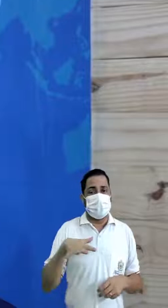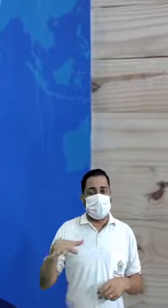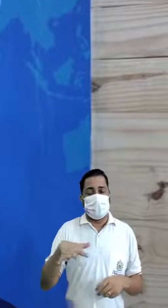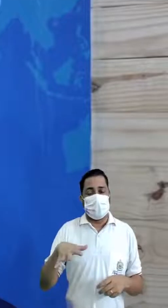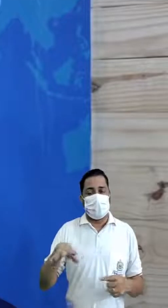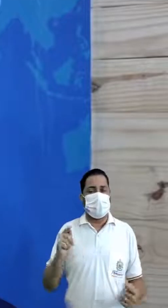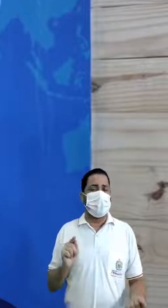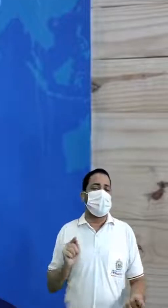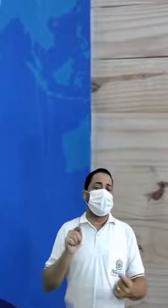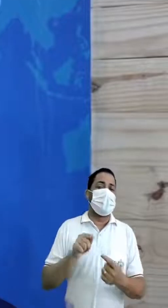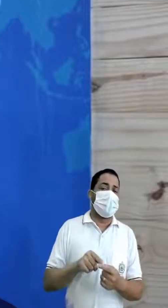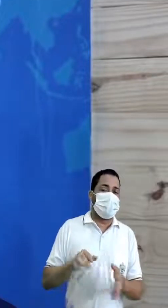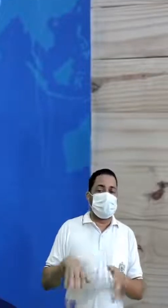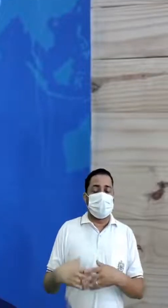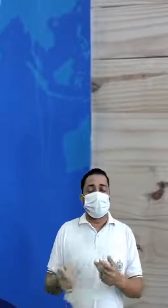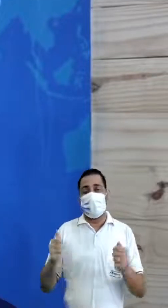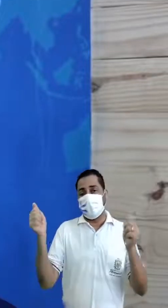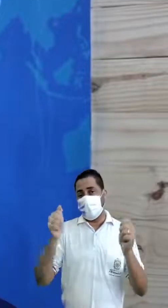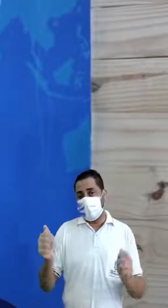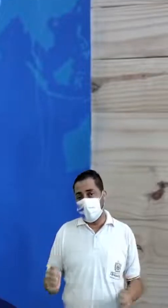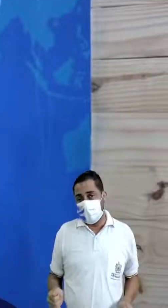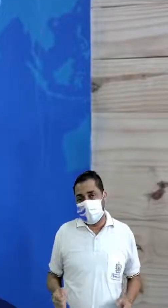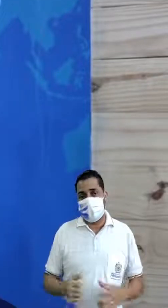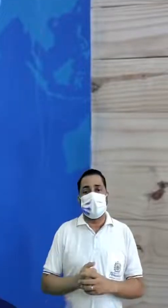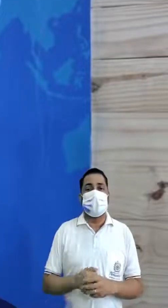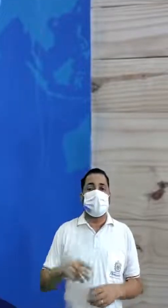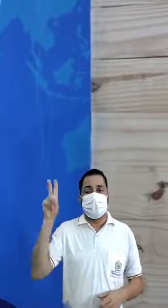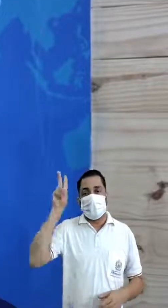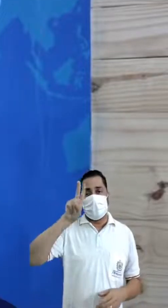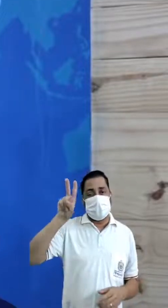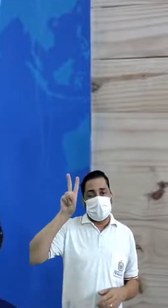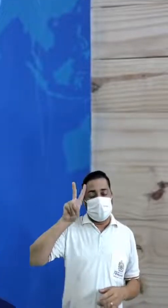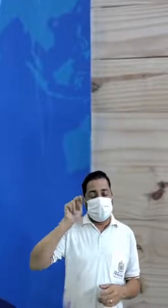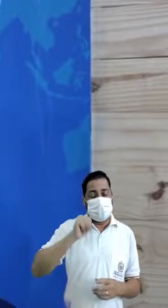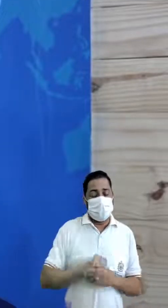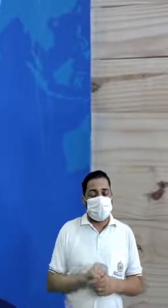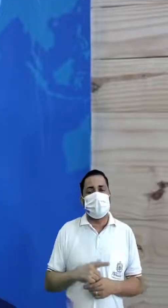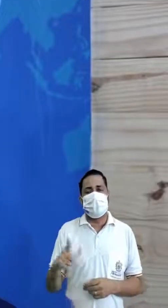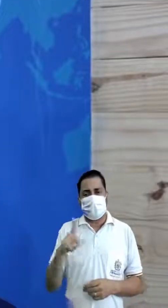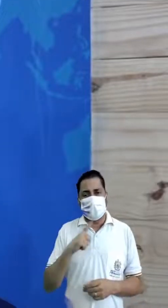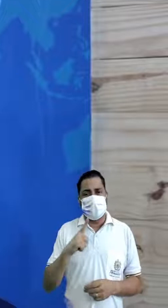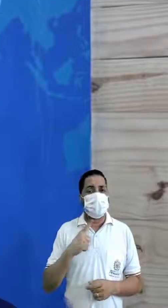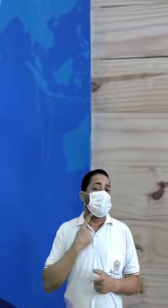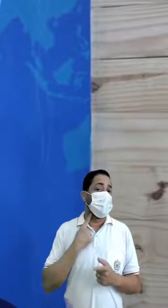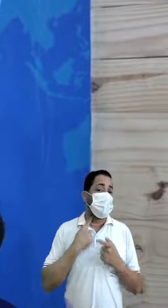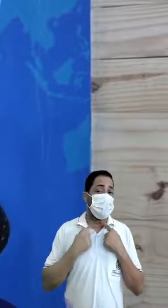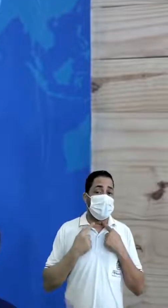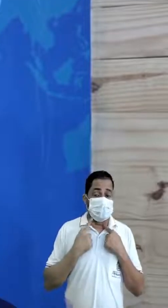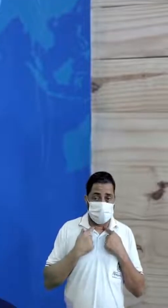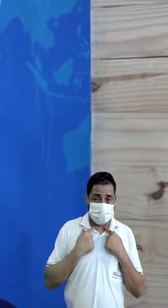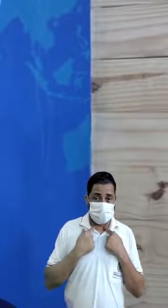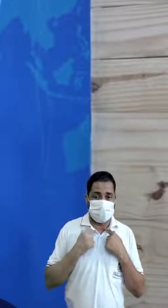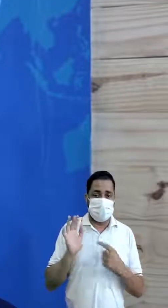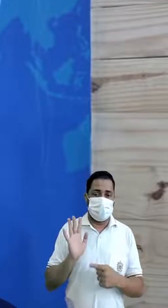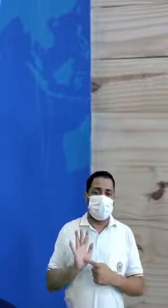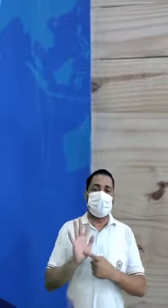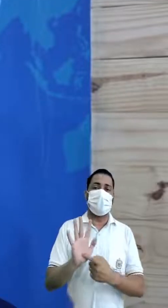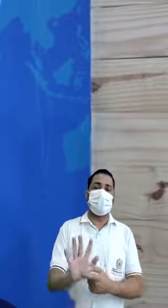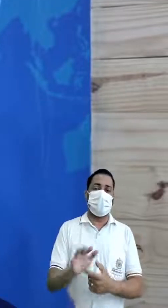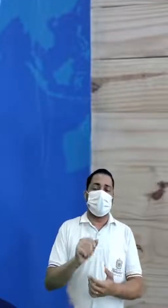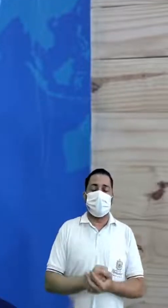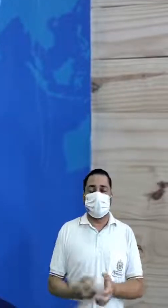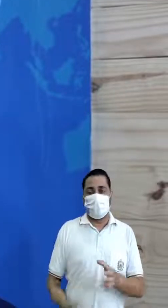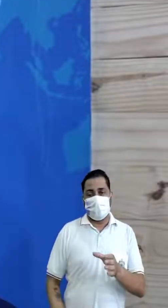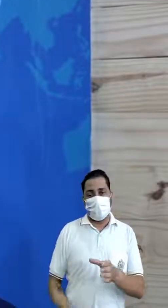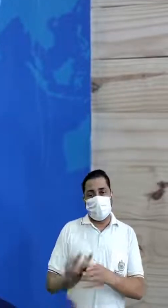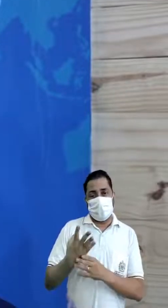objetos. Então, os artistas naquele momento histórico, eles tinham esse desejo de projetar, né, ou de criar